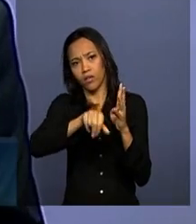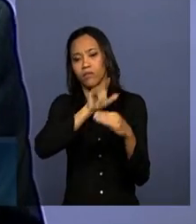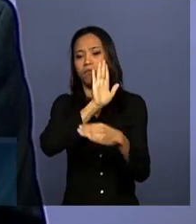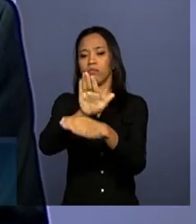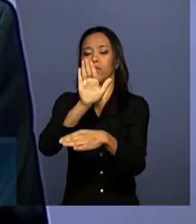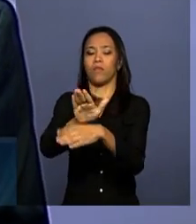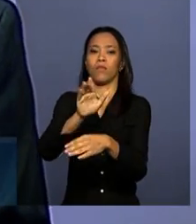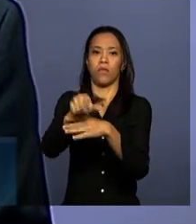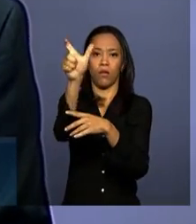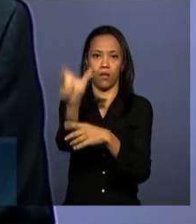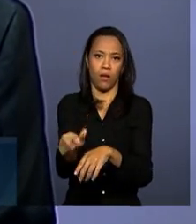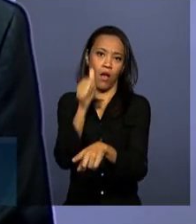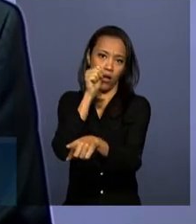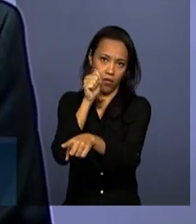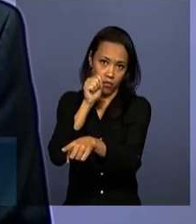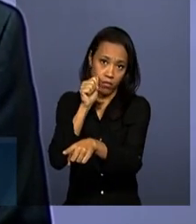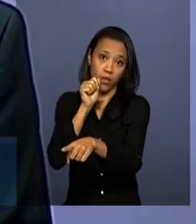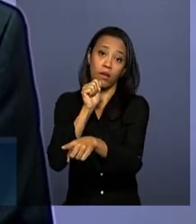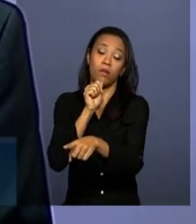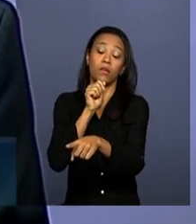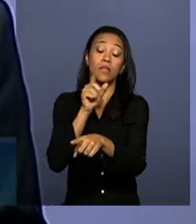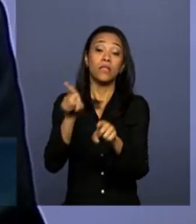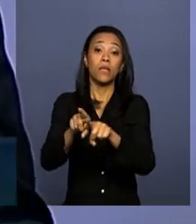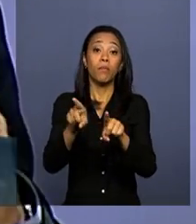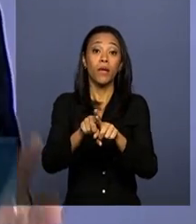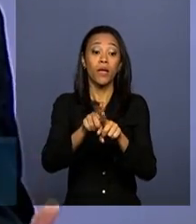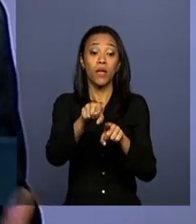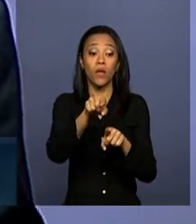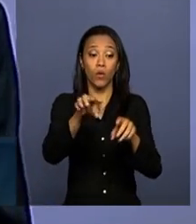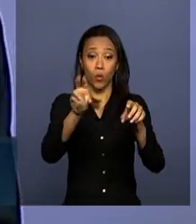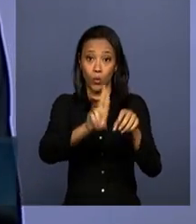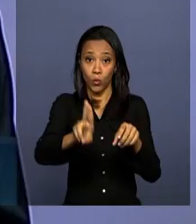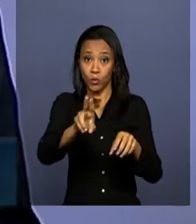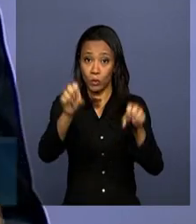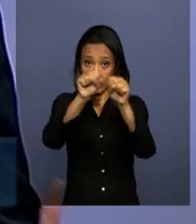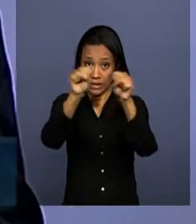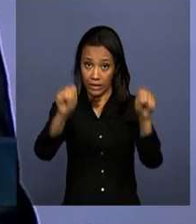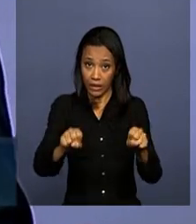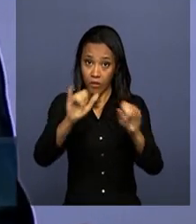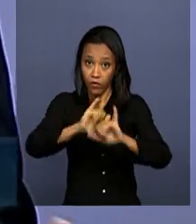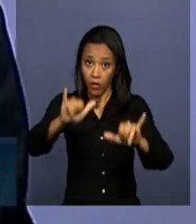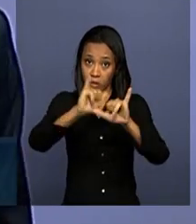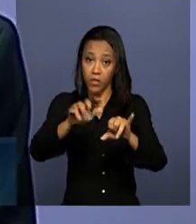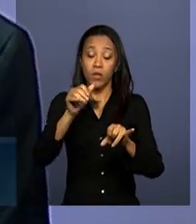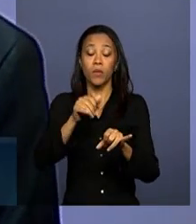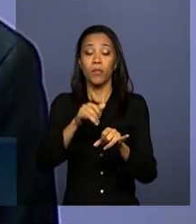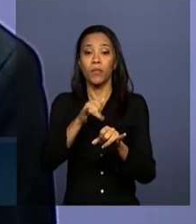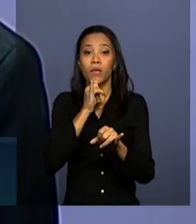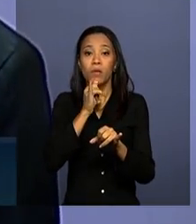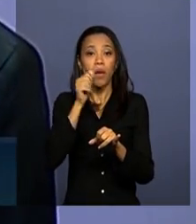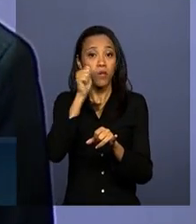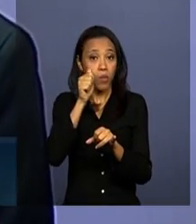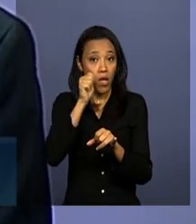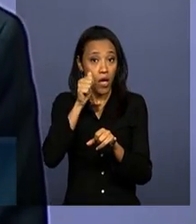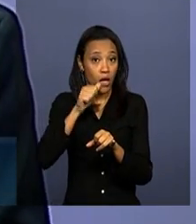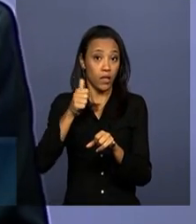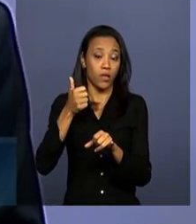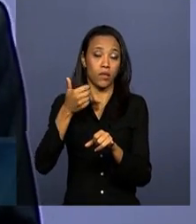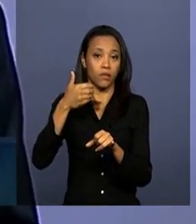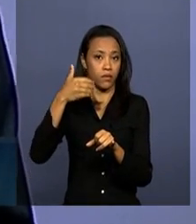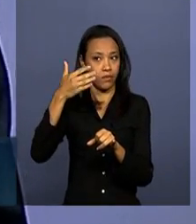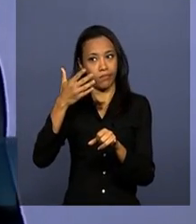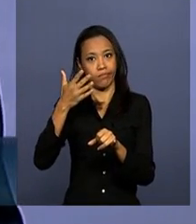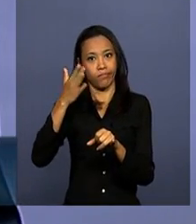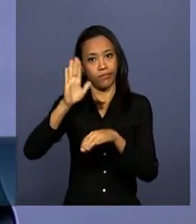notificação para o sistema de informação, porque, insisto, as mulheres maiores têm a autonomia de